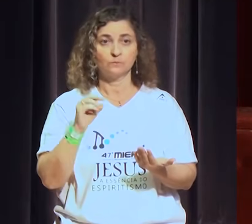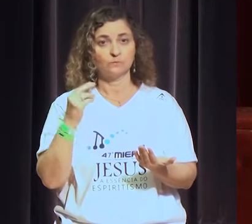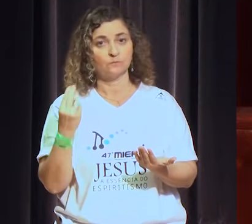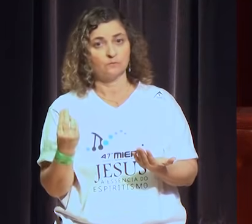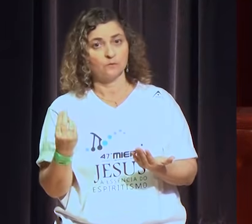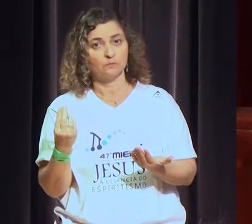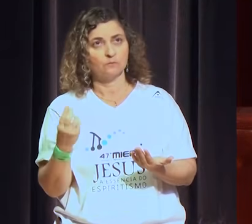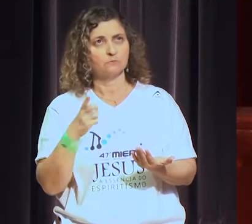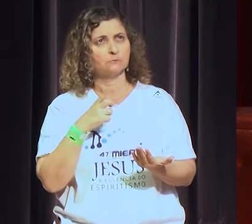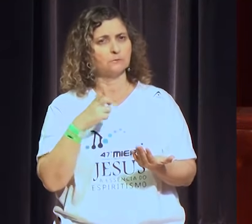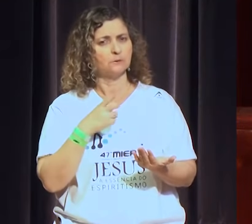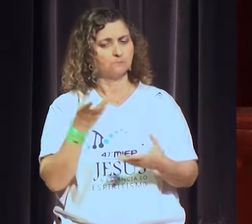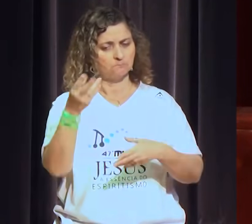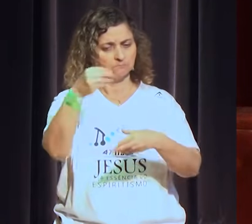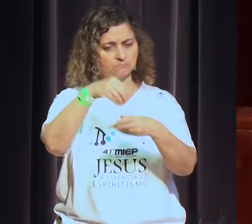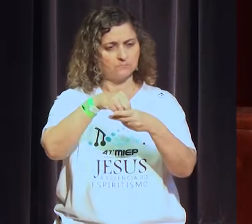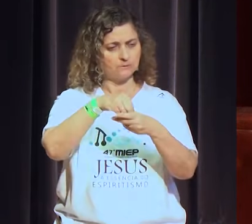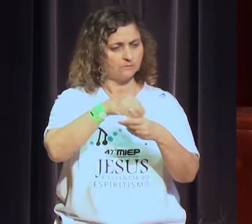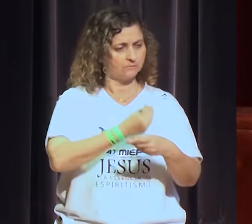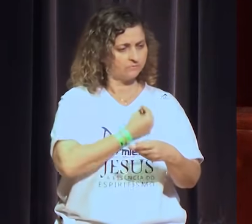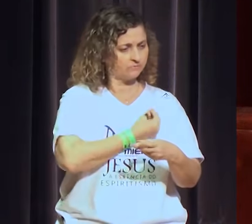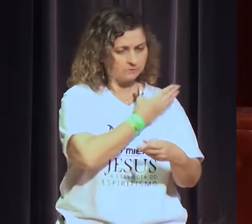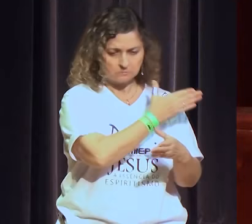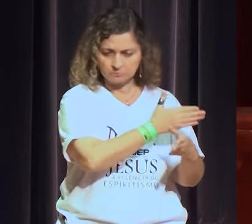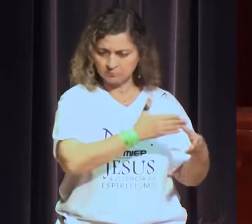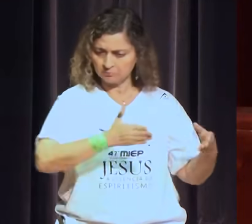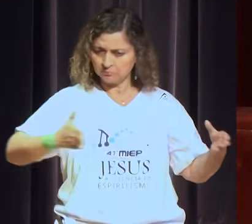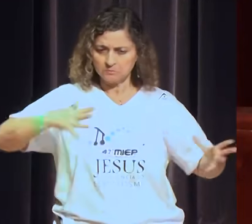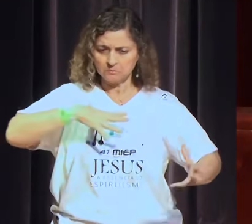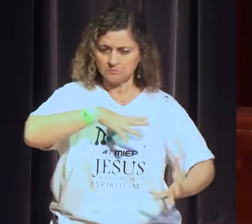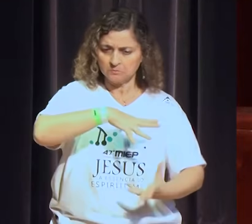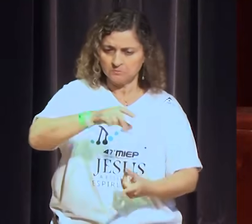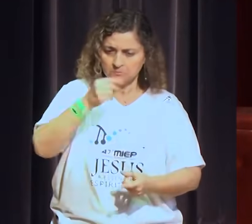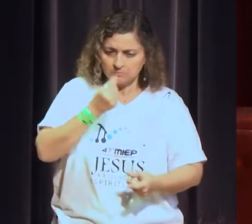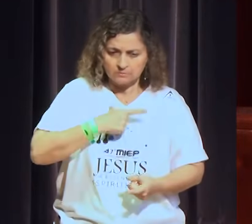ou tem uma ordem nesse negócio.